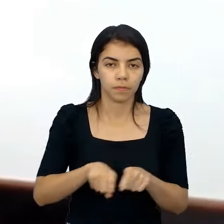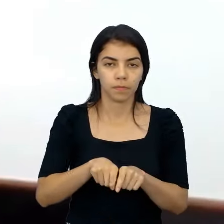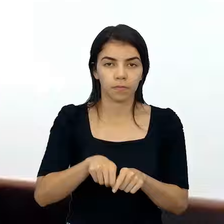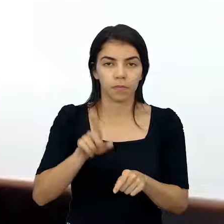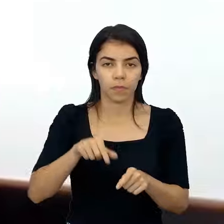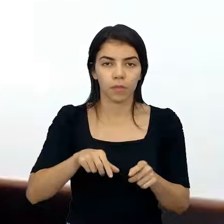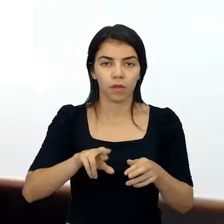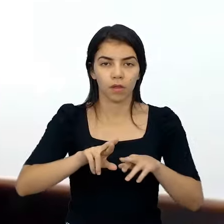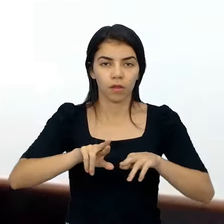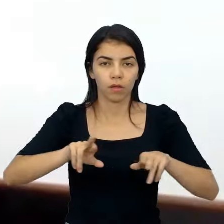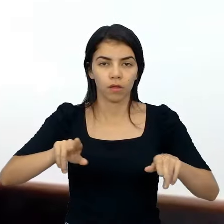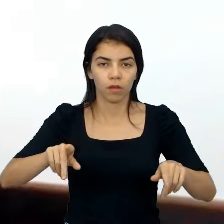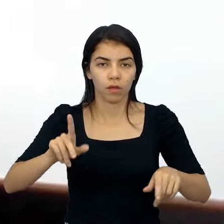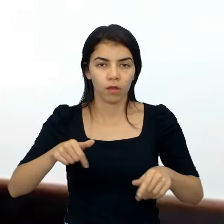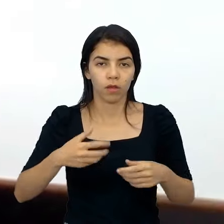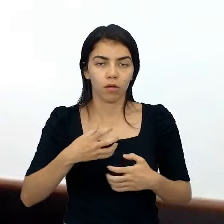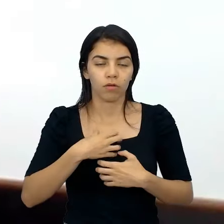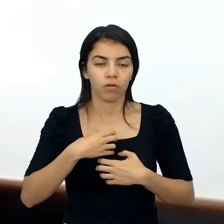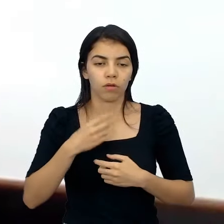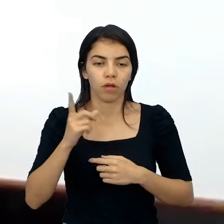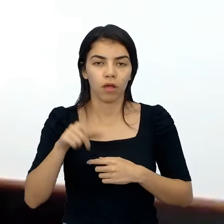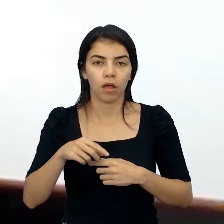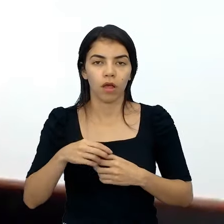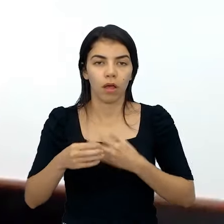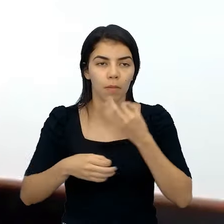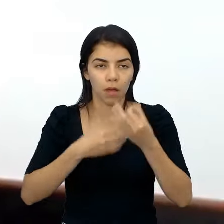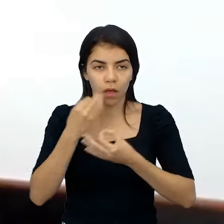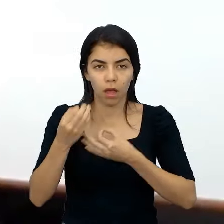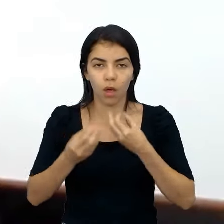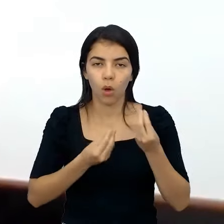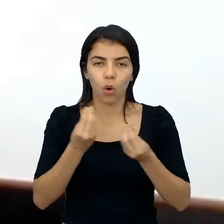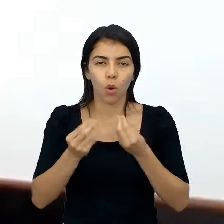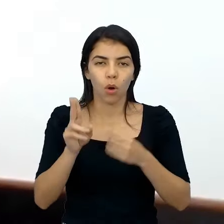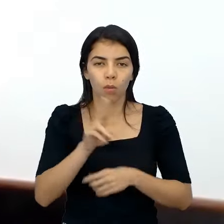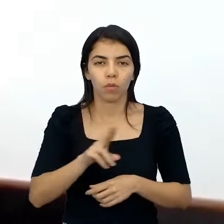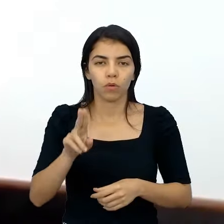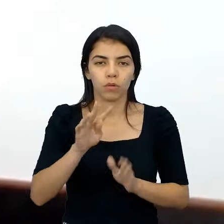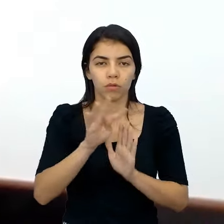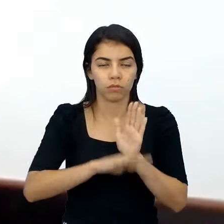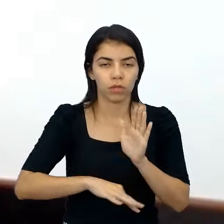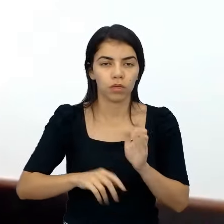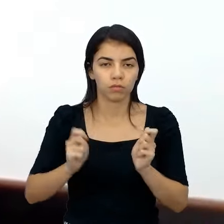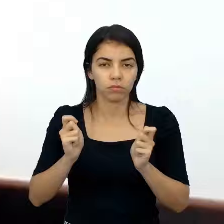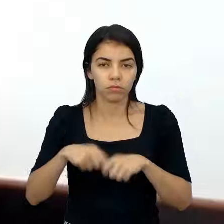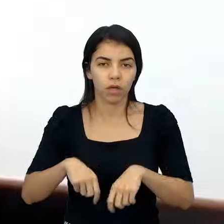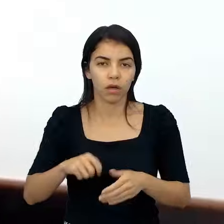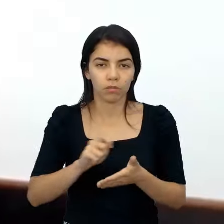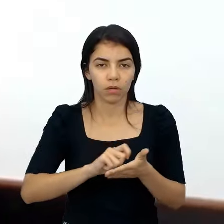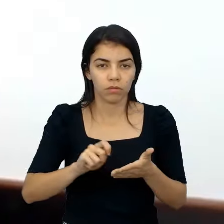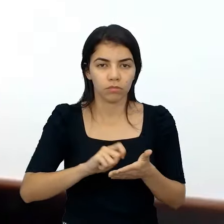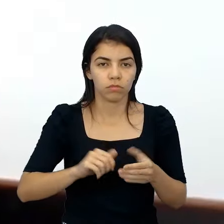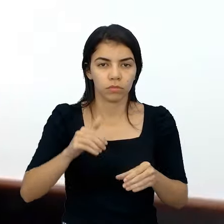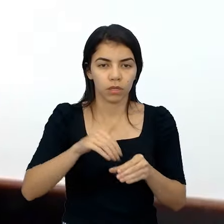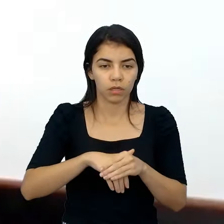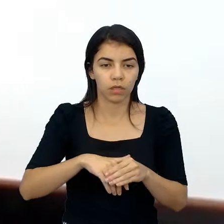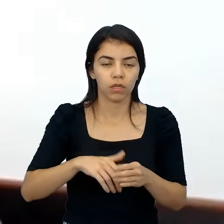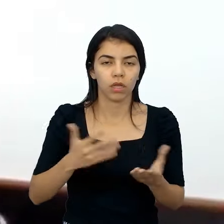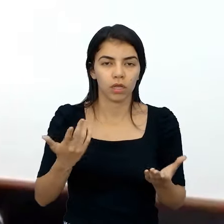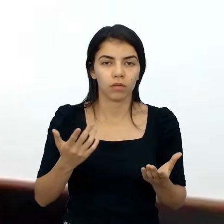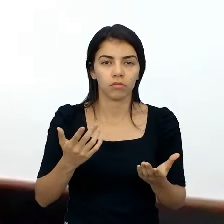uma diversidade de tipos de argumentos. Quais argumentos eles podem usar? O texto atende às convenções da escrita, estão dentro da norma